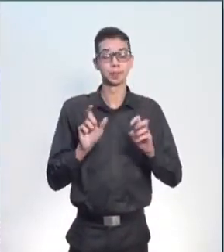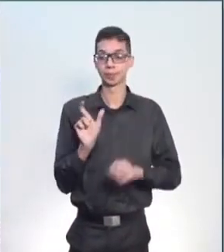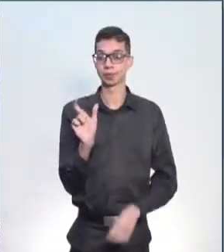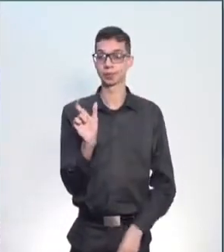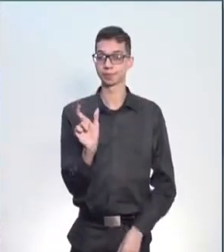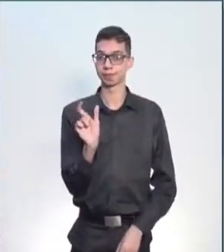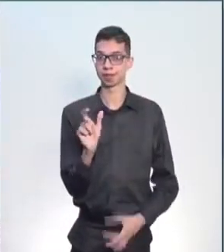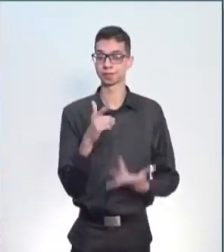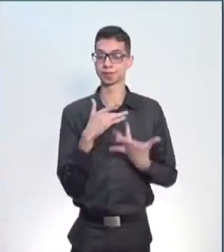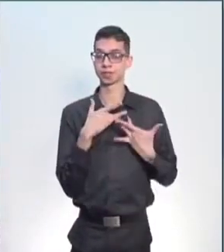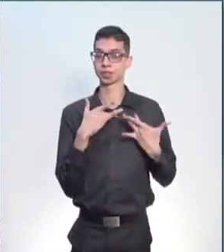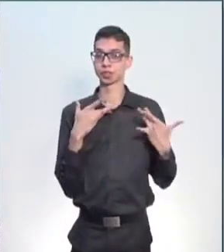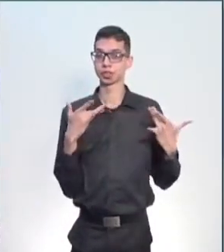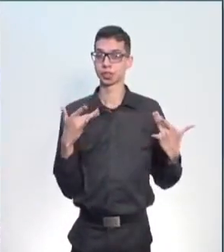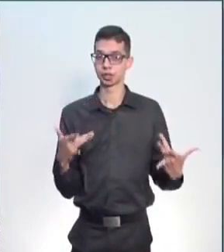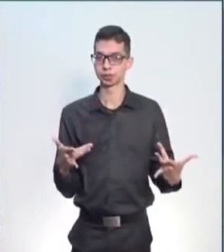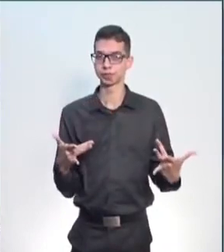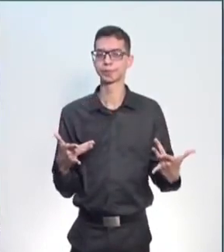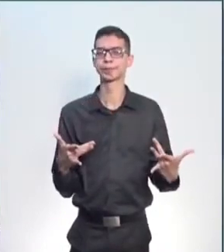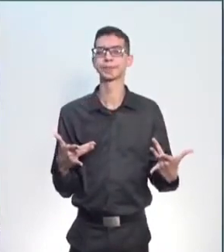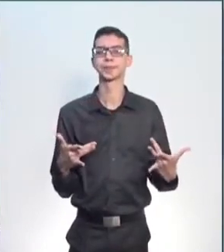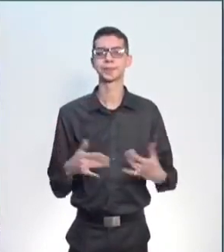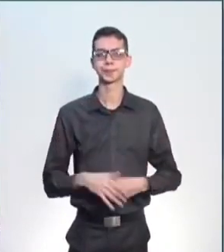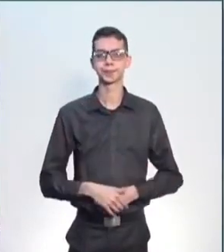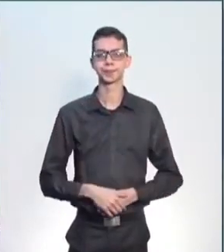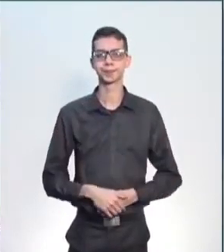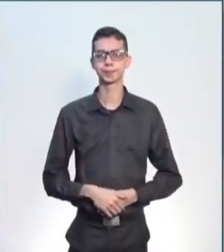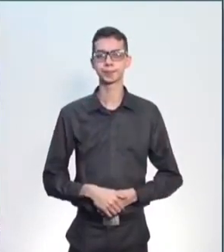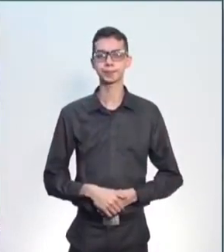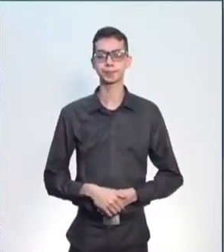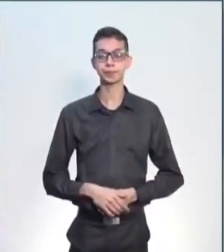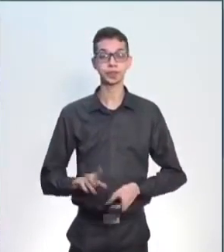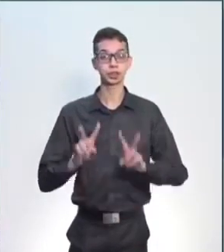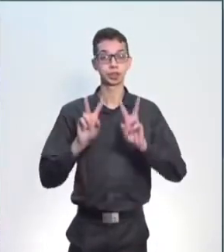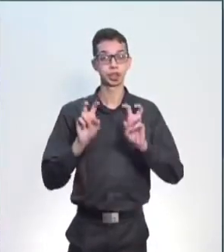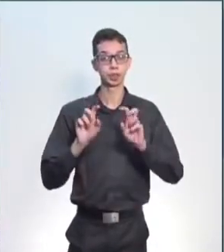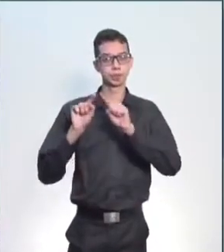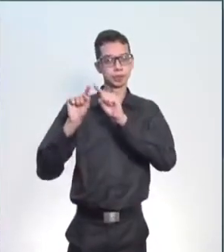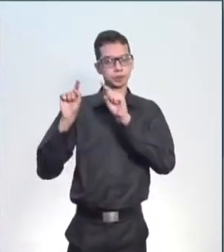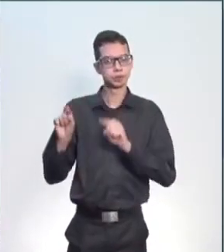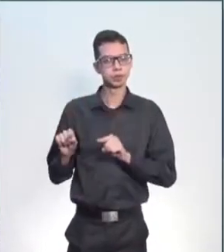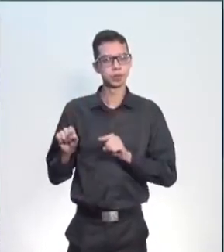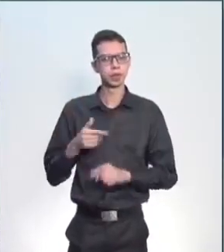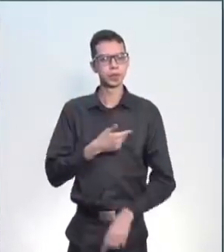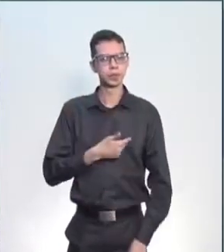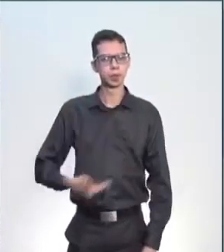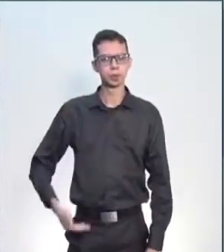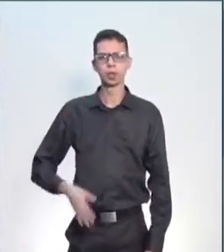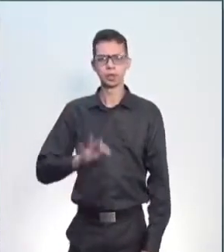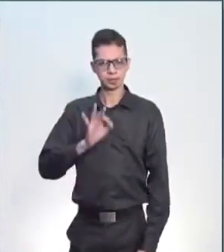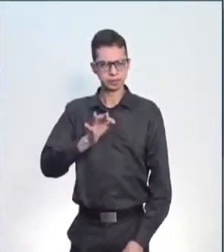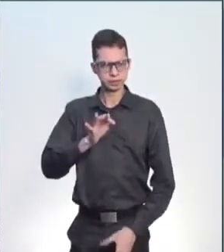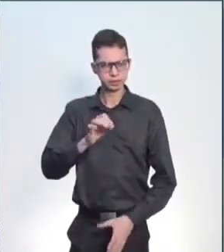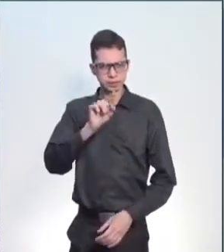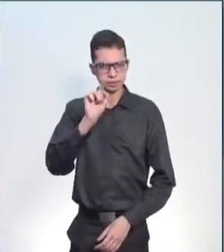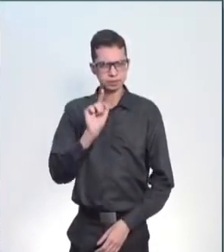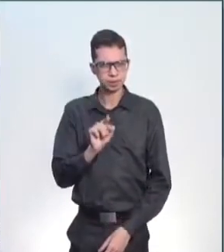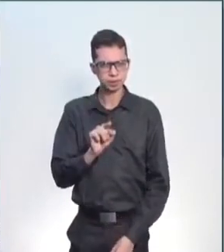solidariedade, né? É a seção 2, dois servidores públicos, é isso? É um